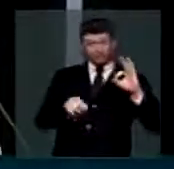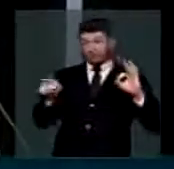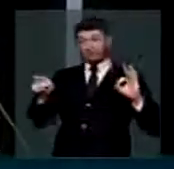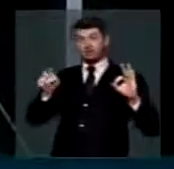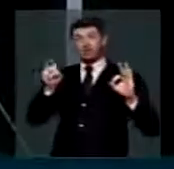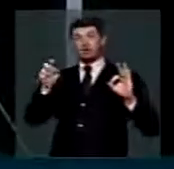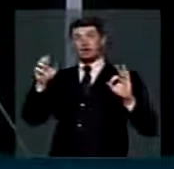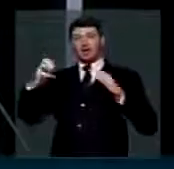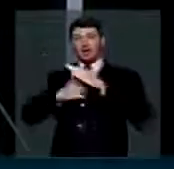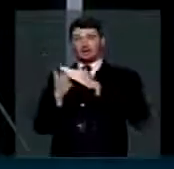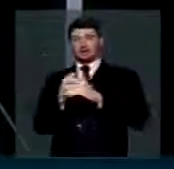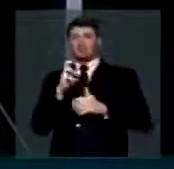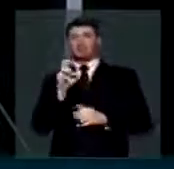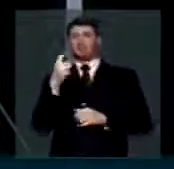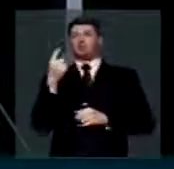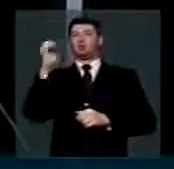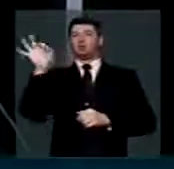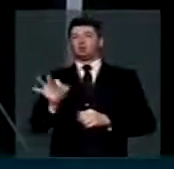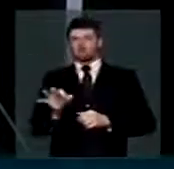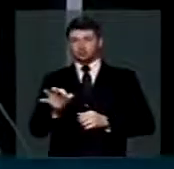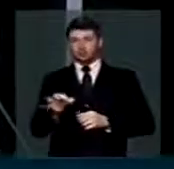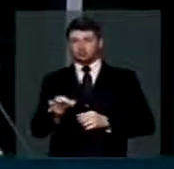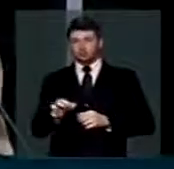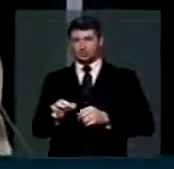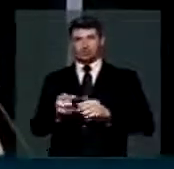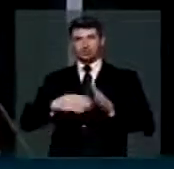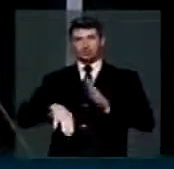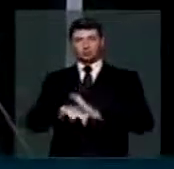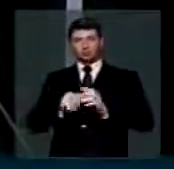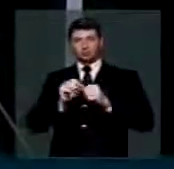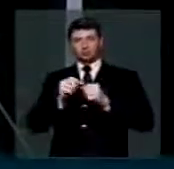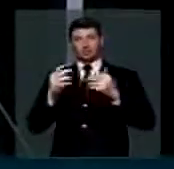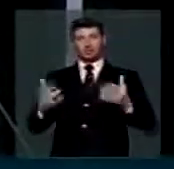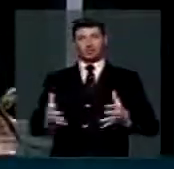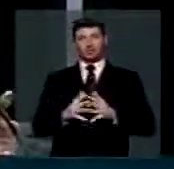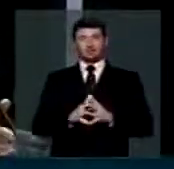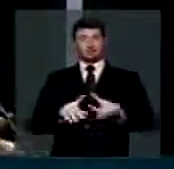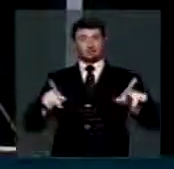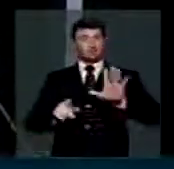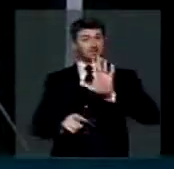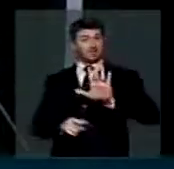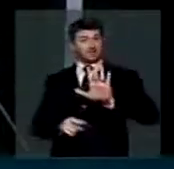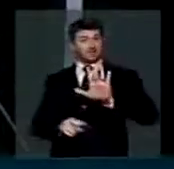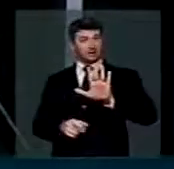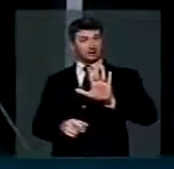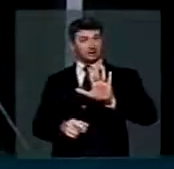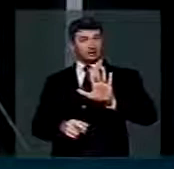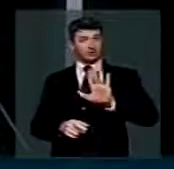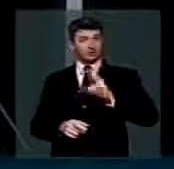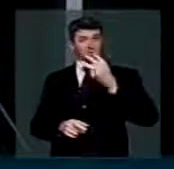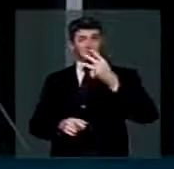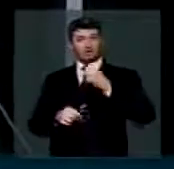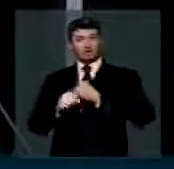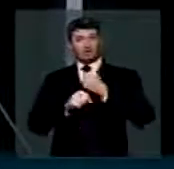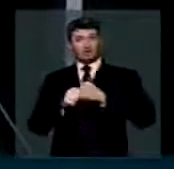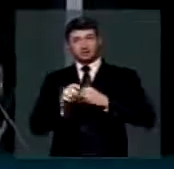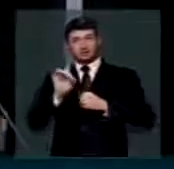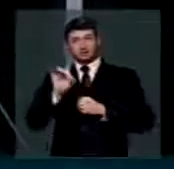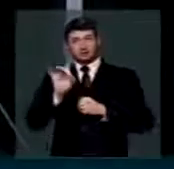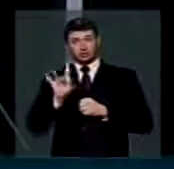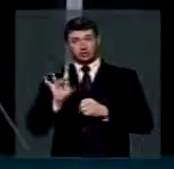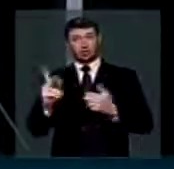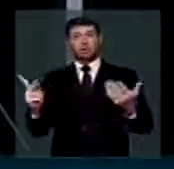ficava com 51% da produção e das ações. Só que em menos de 3 anos,